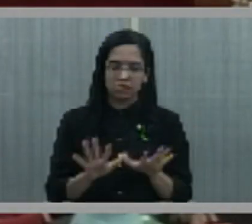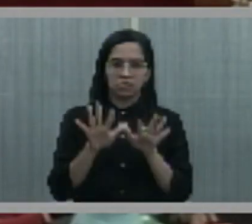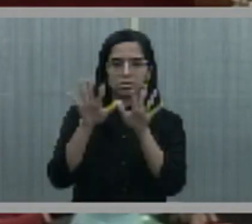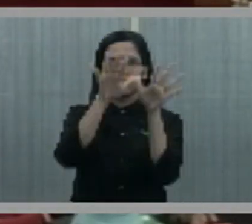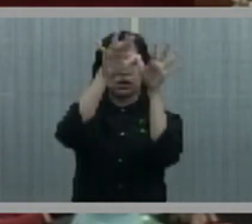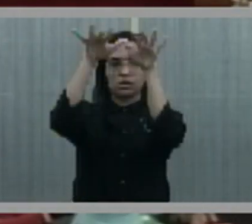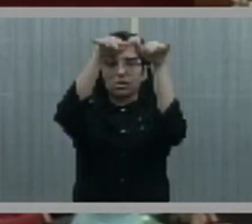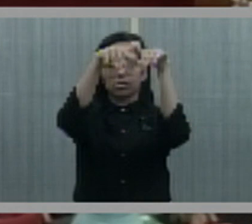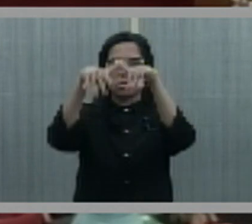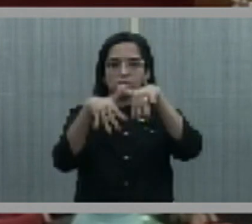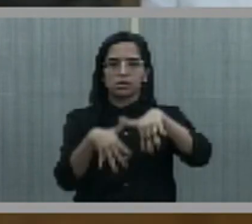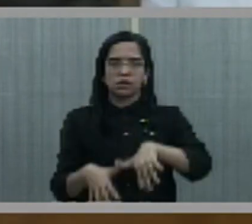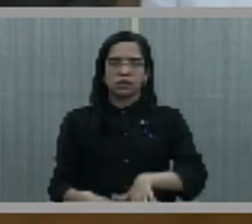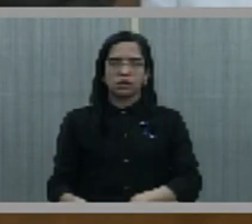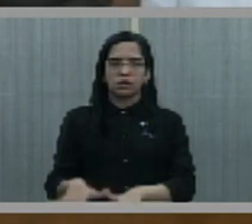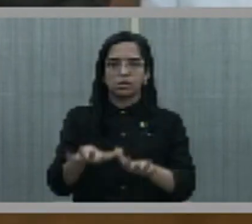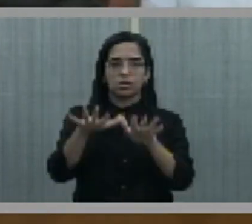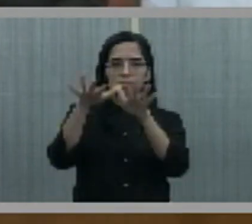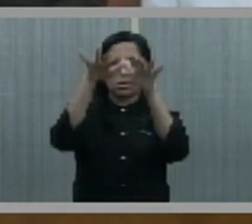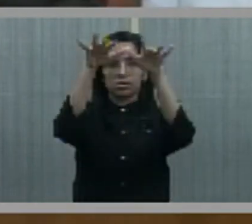pelas várzeas e